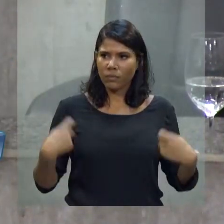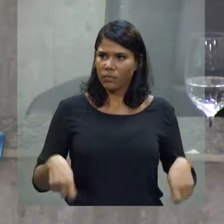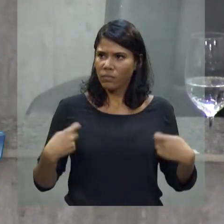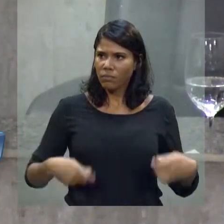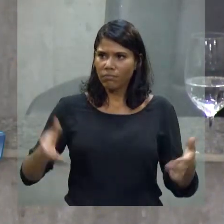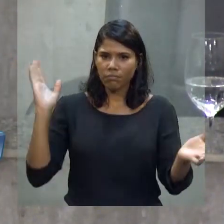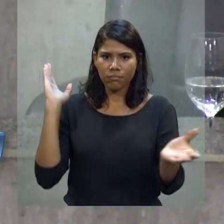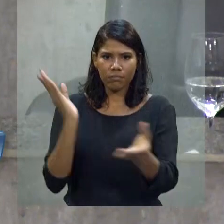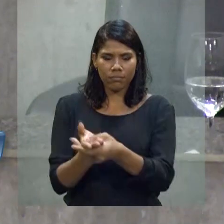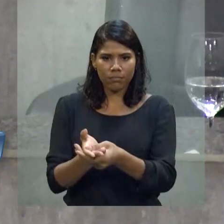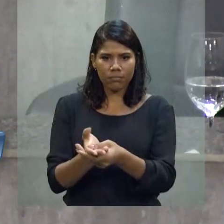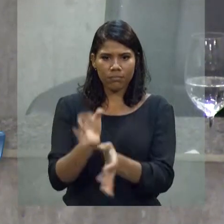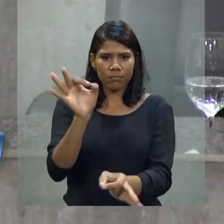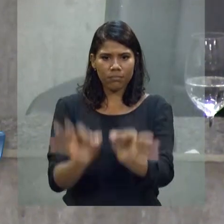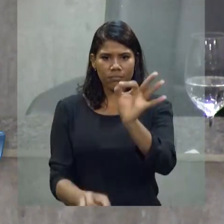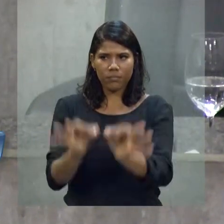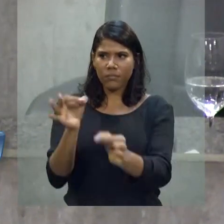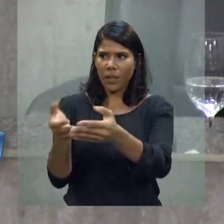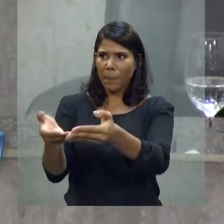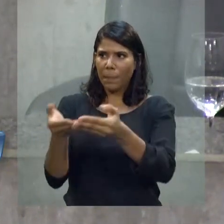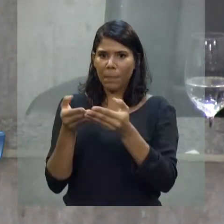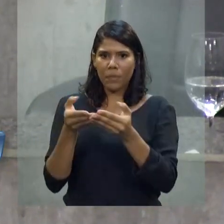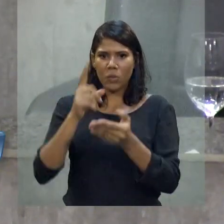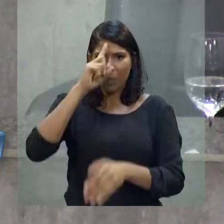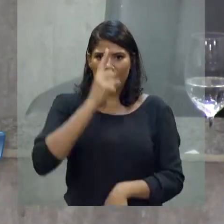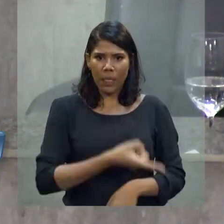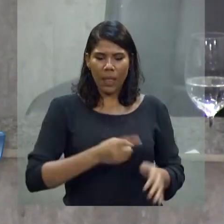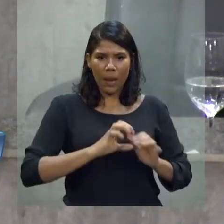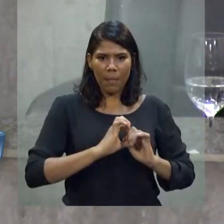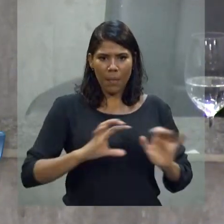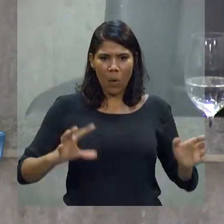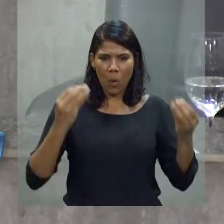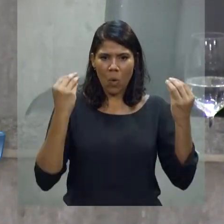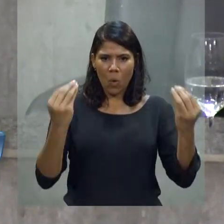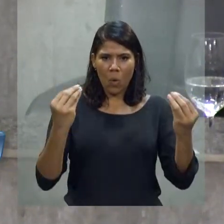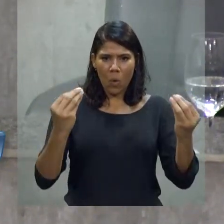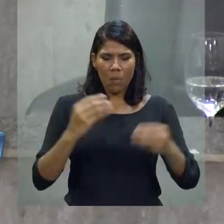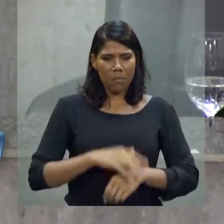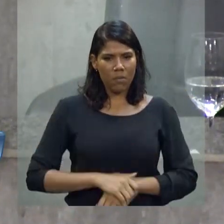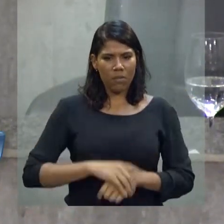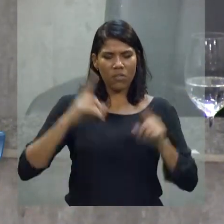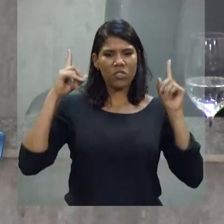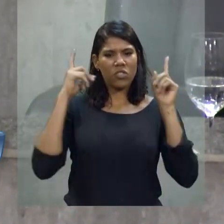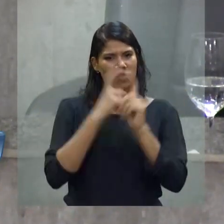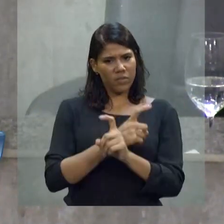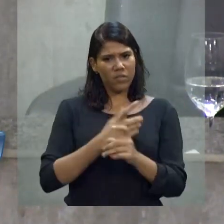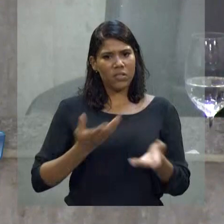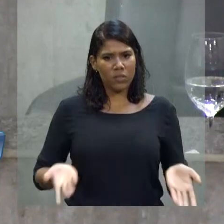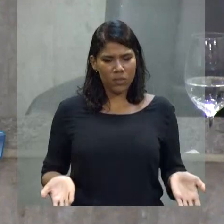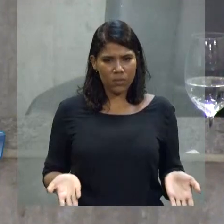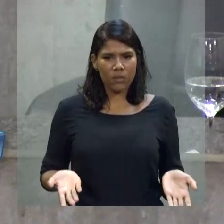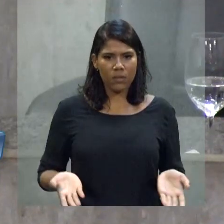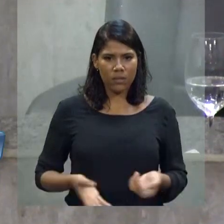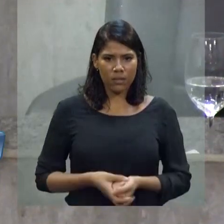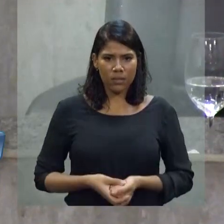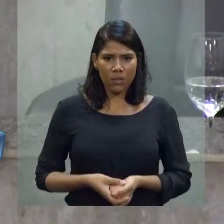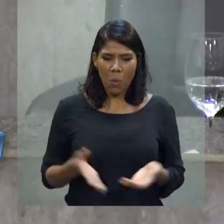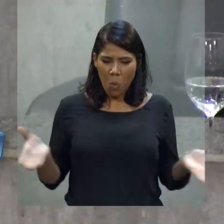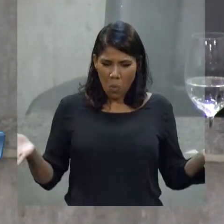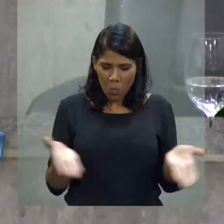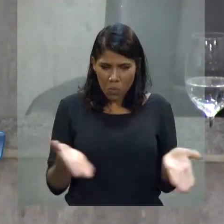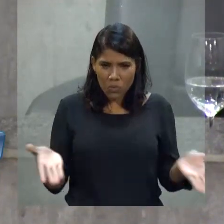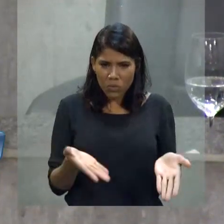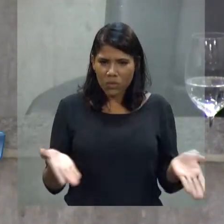com habeas corpus para poder sair. É difícil compreender isso nos tempos de hoje.